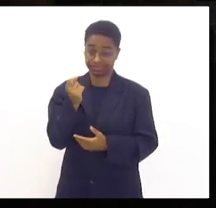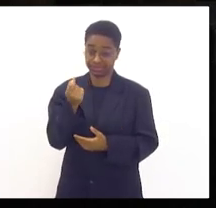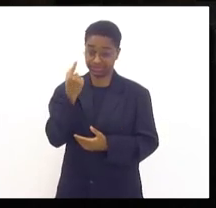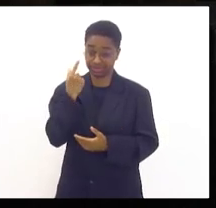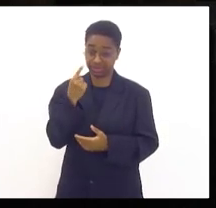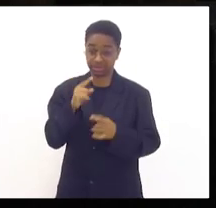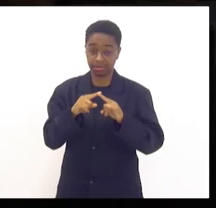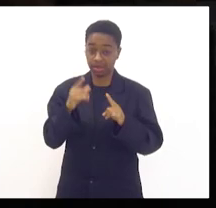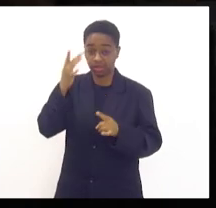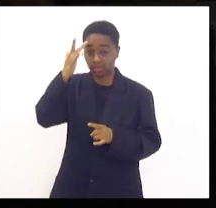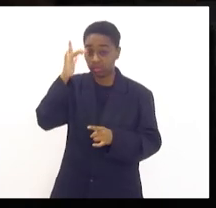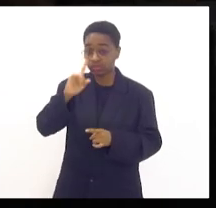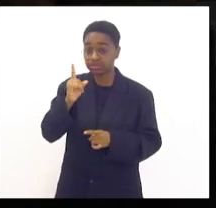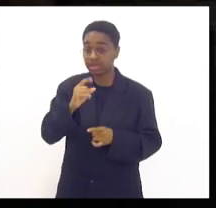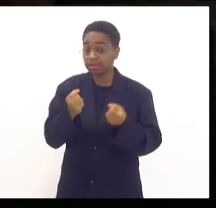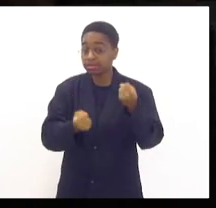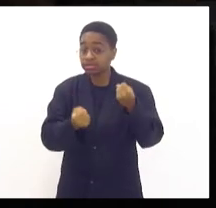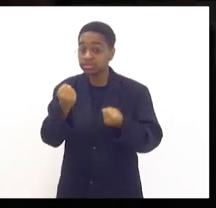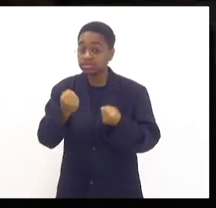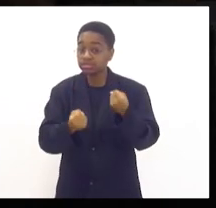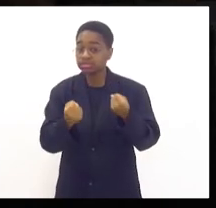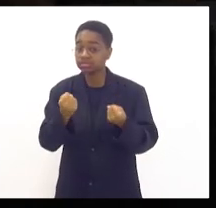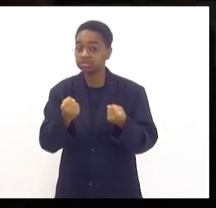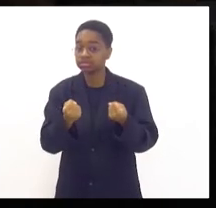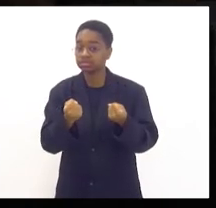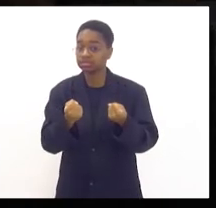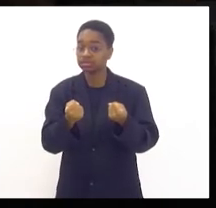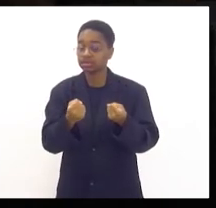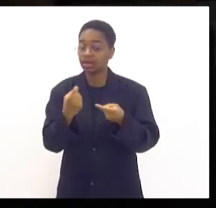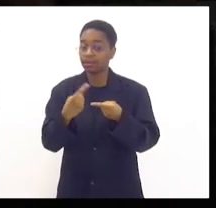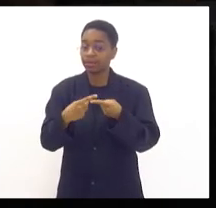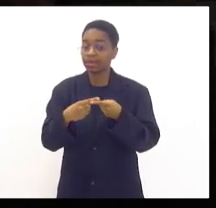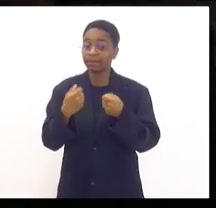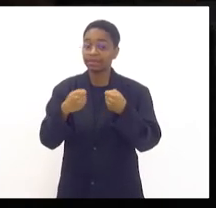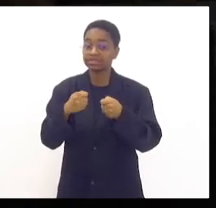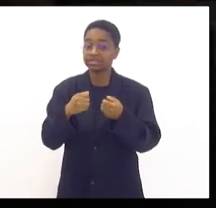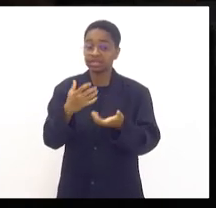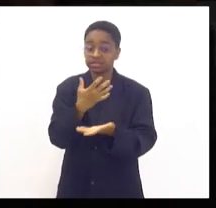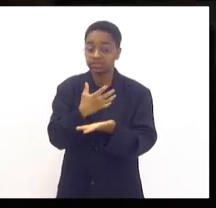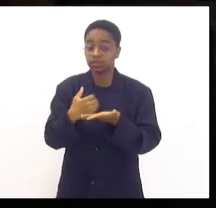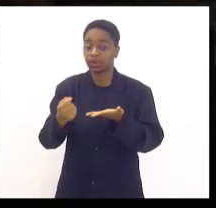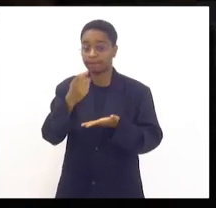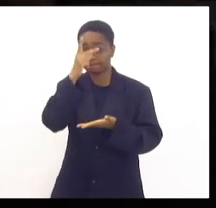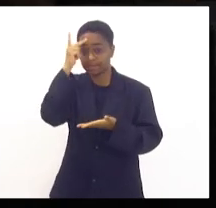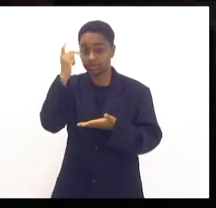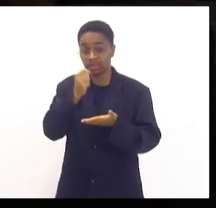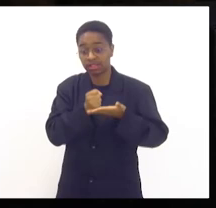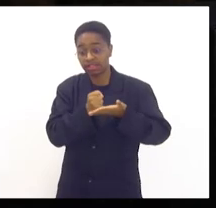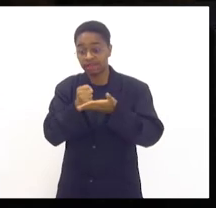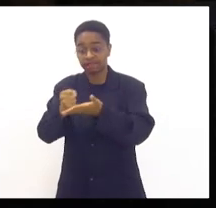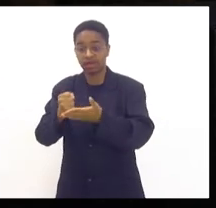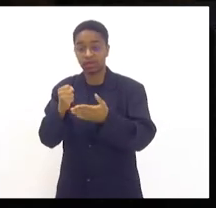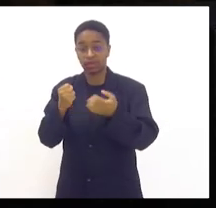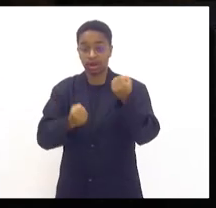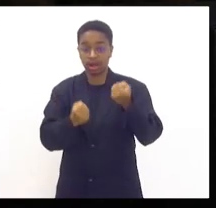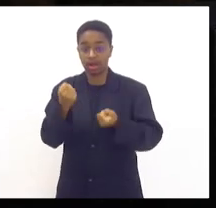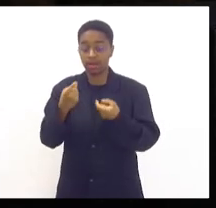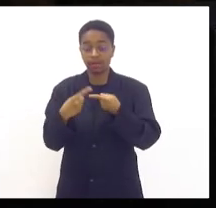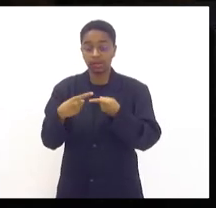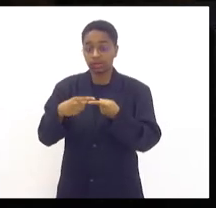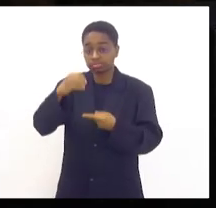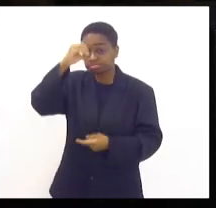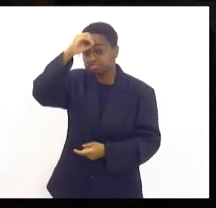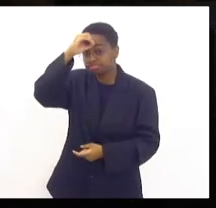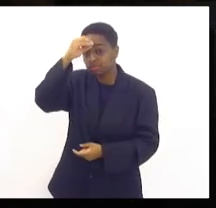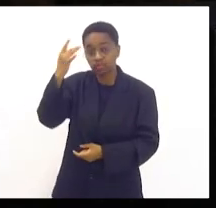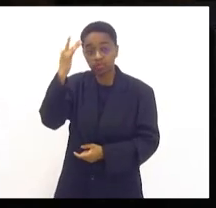sequer sabiam dirigir um veículo, porque tinha que sequestrar alguém para levar o veículo, porque nem dirigir